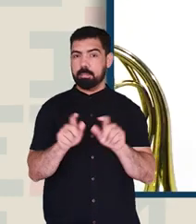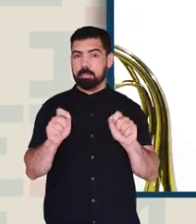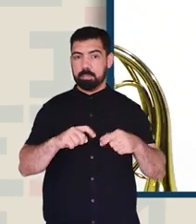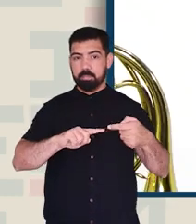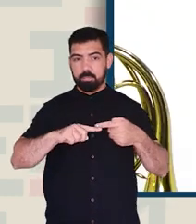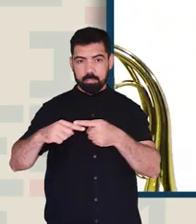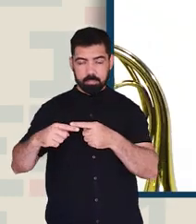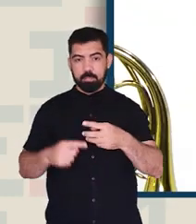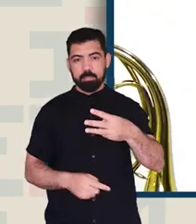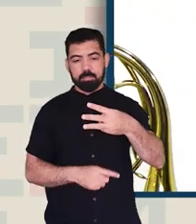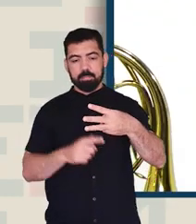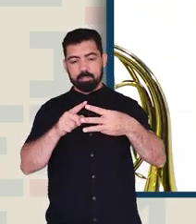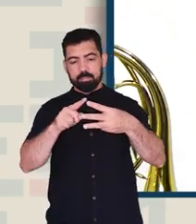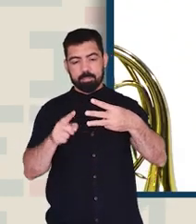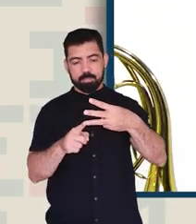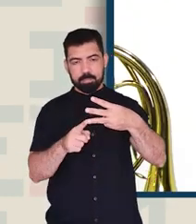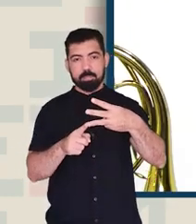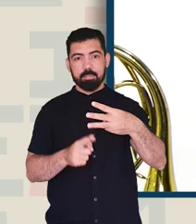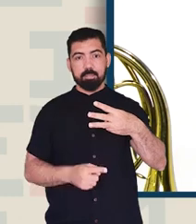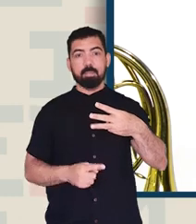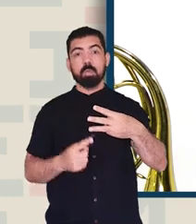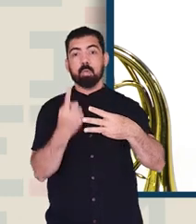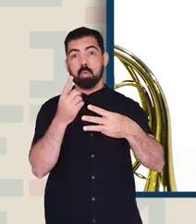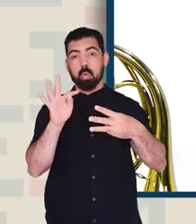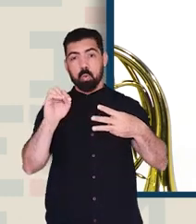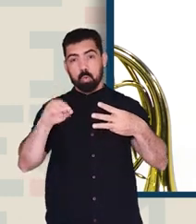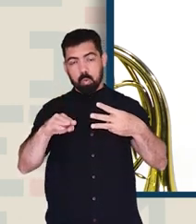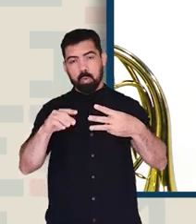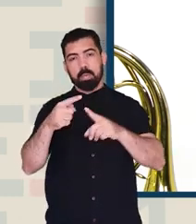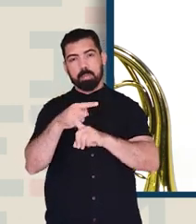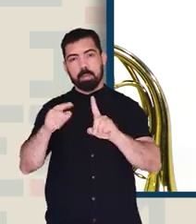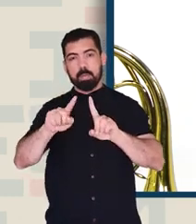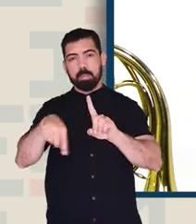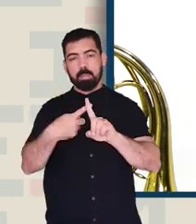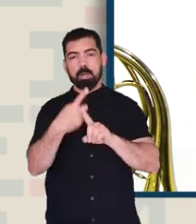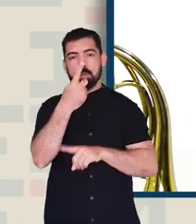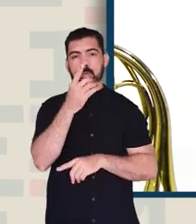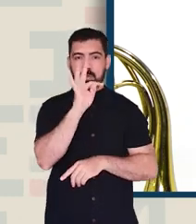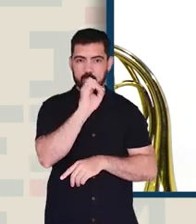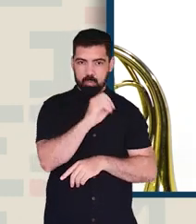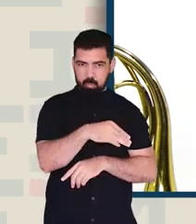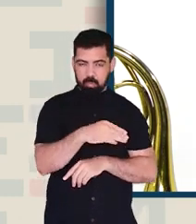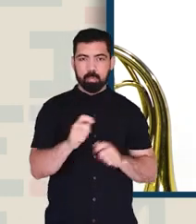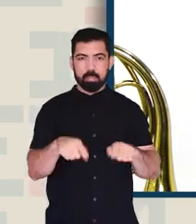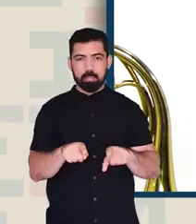Também posso combinar o primeiro com o terceiro, ou seja, um tom e meio com mais um tom.